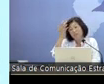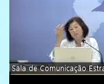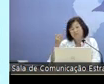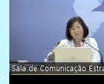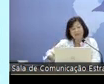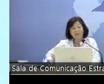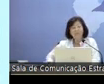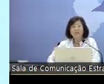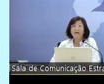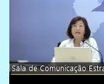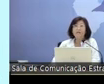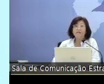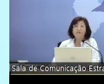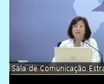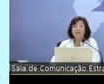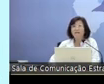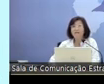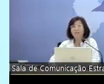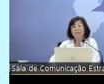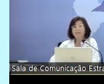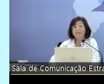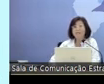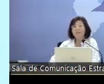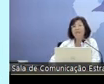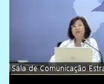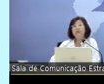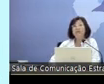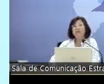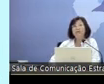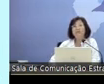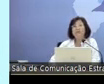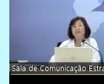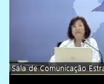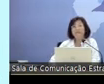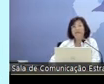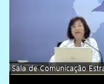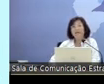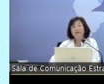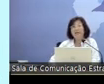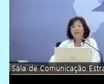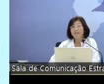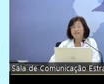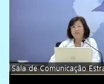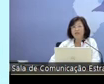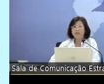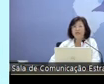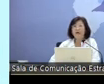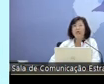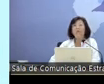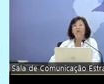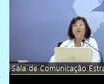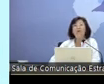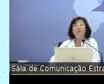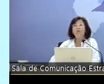hoje nós pedimos também os dados do pré-natal da mãe tá que esses dados é evidência